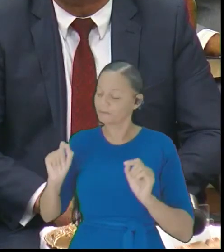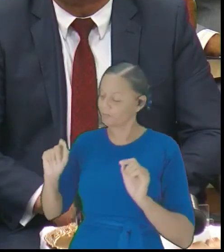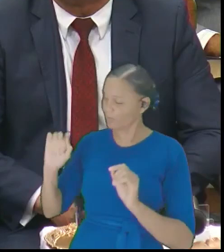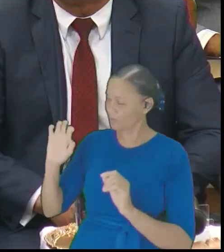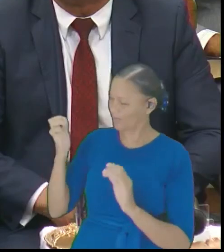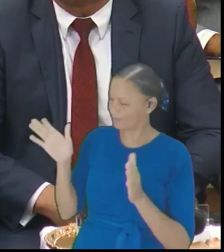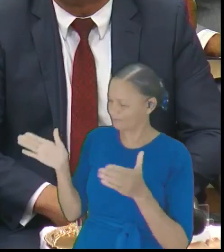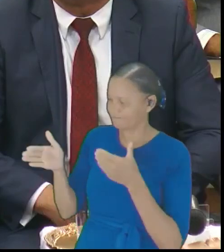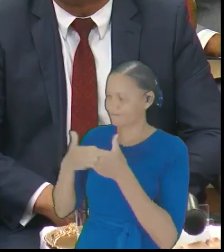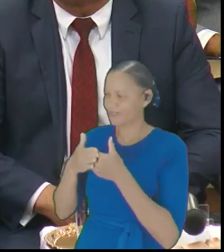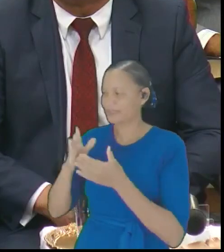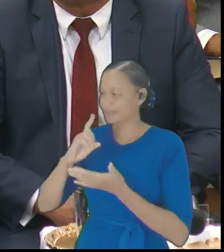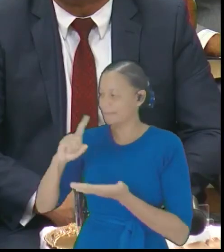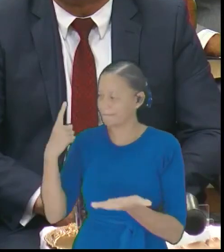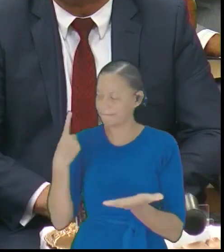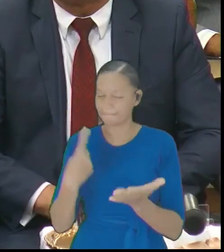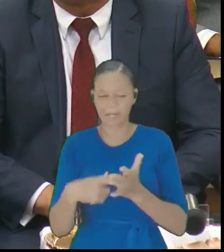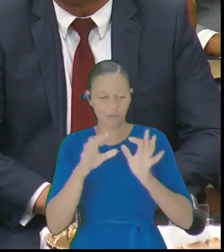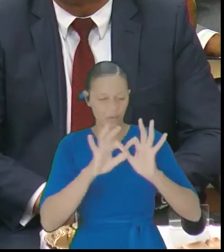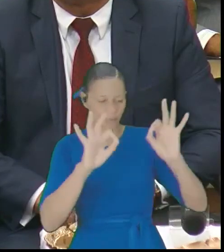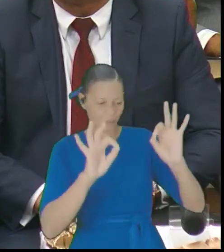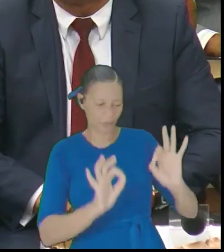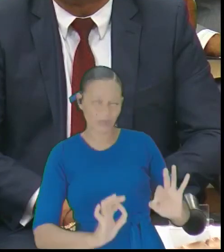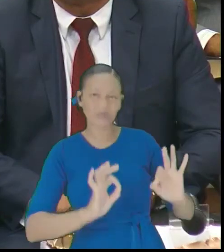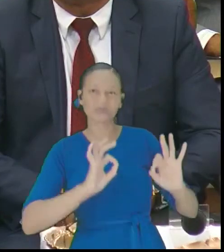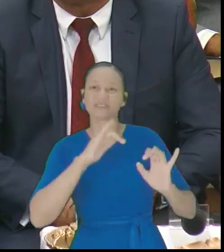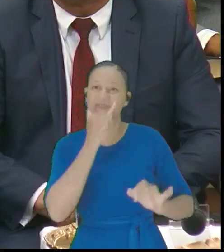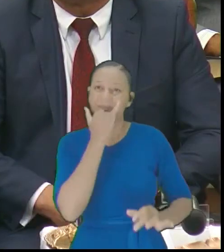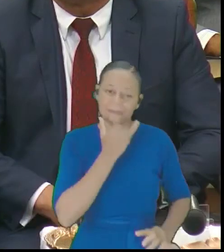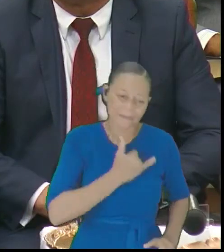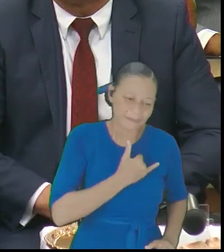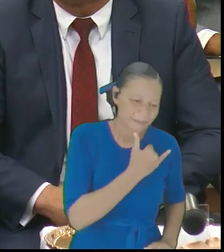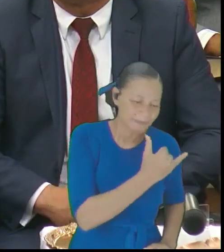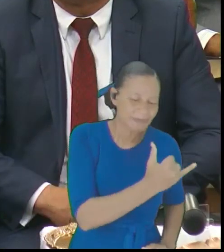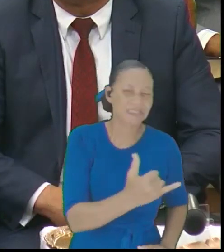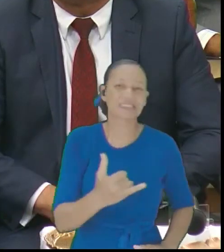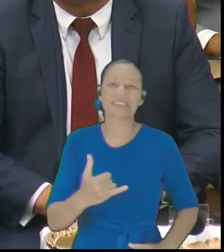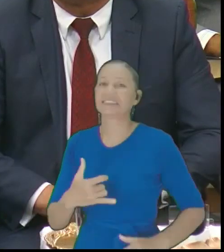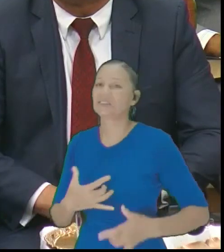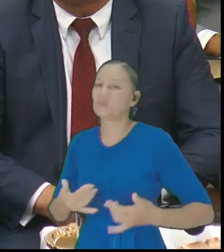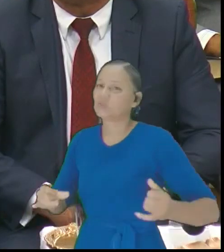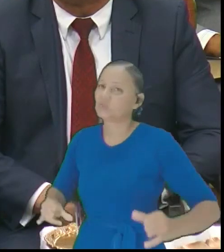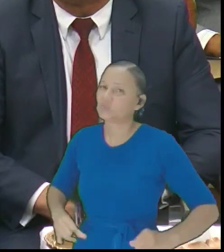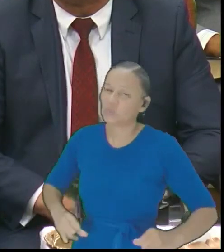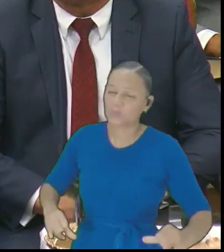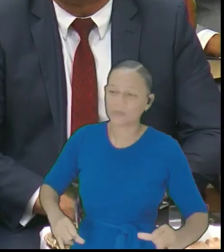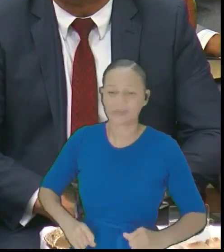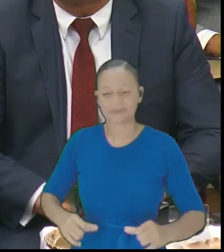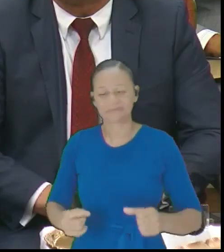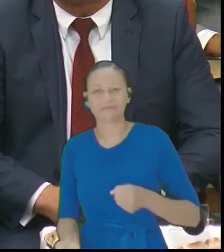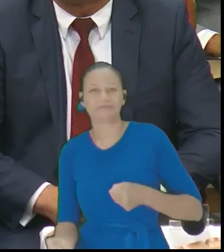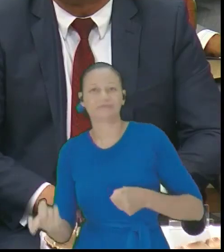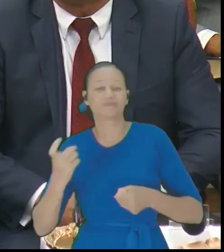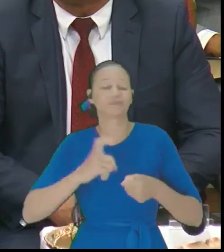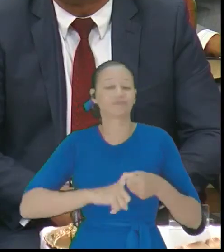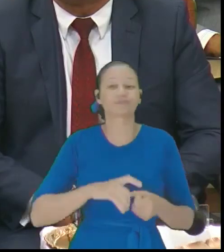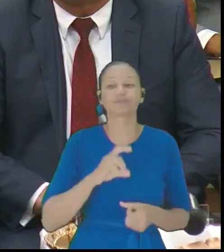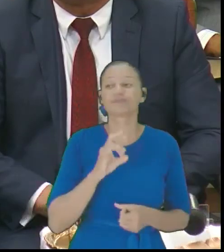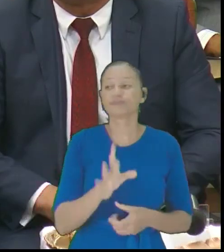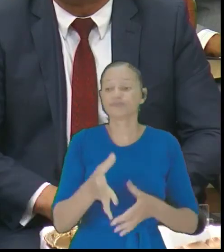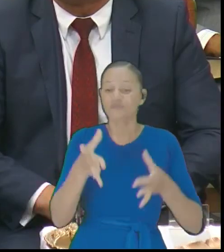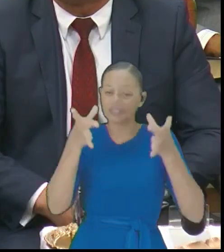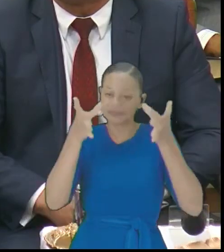plano da redenção, o preço a ser pago para trazer de volta. Só que há um detalhe para